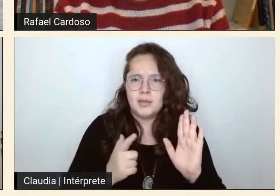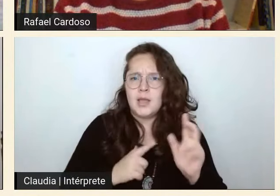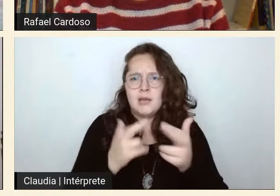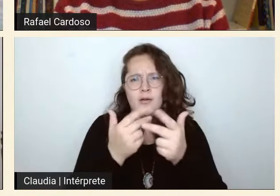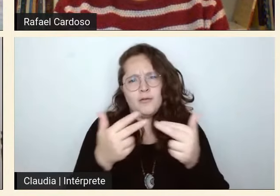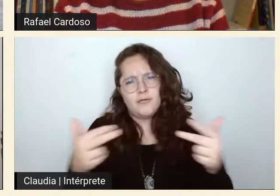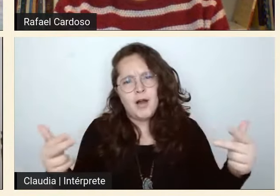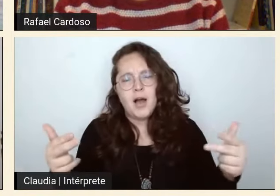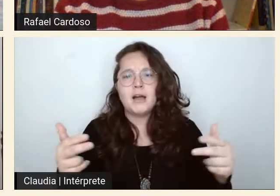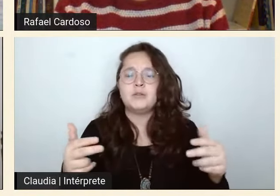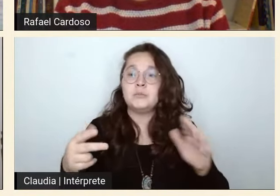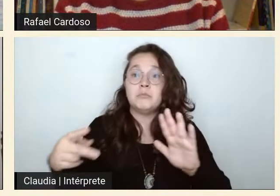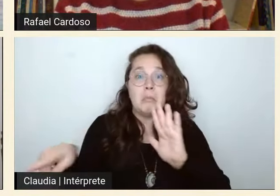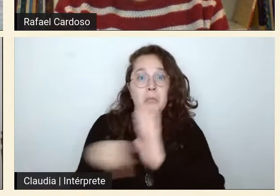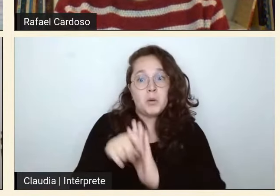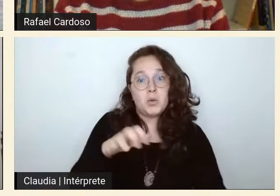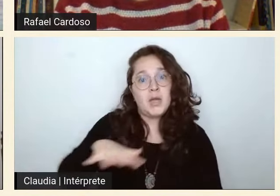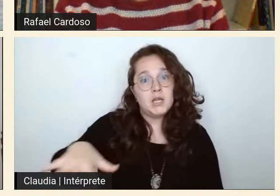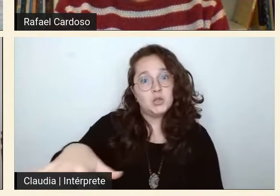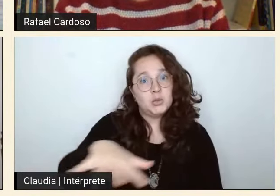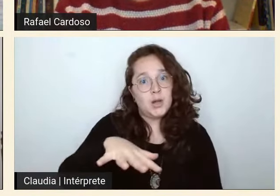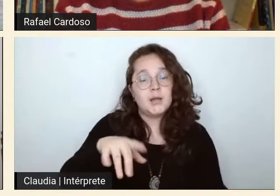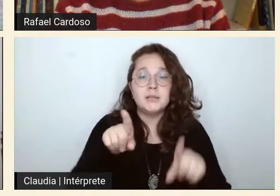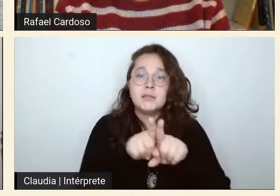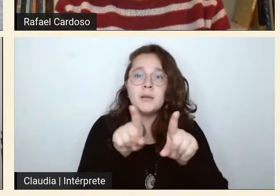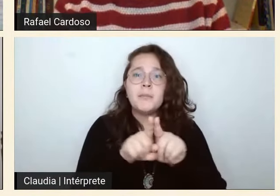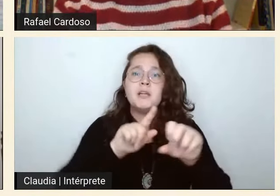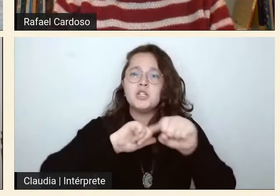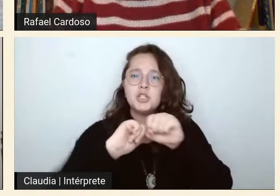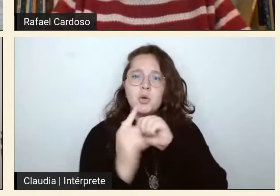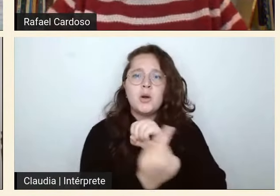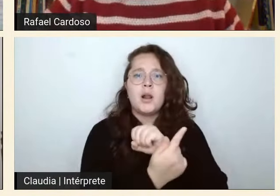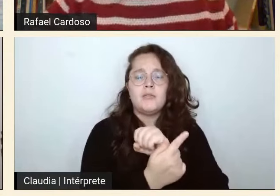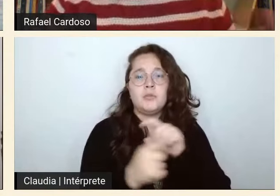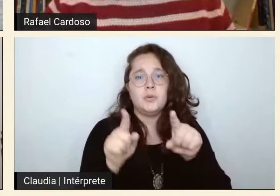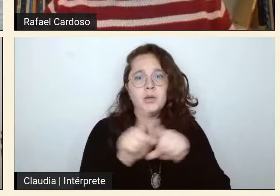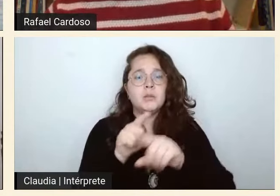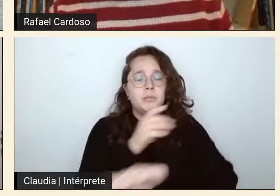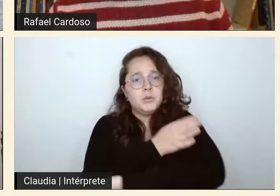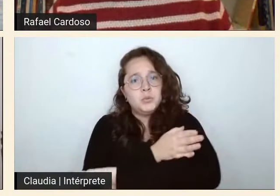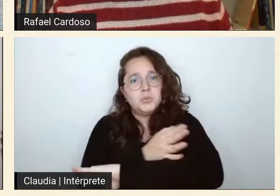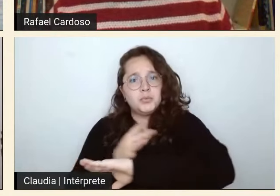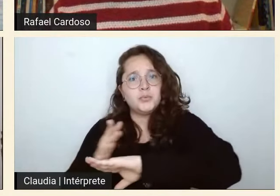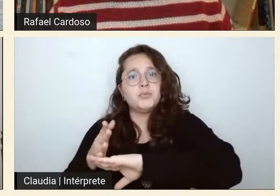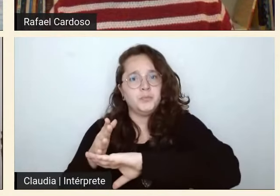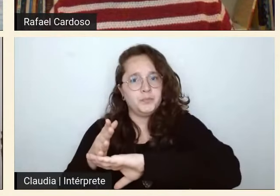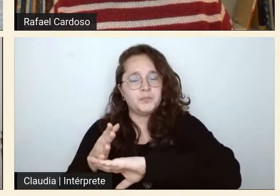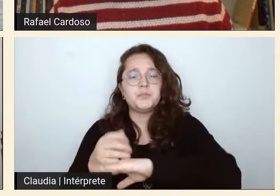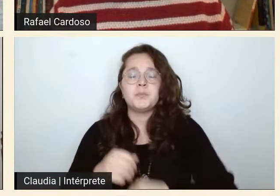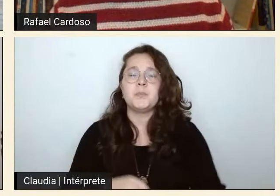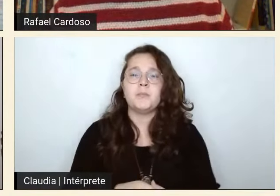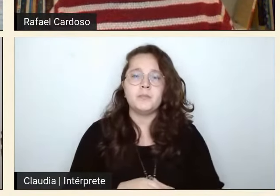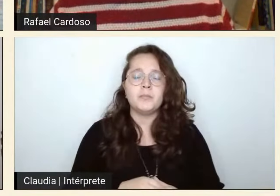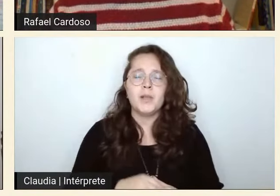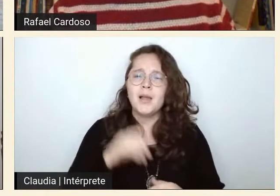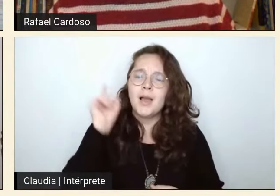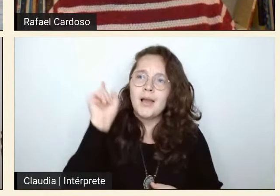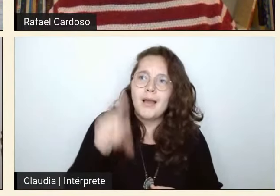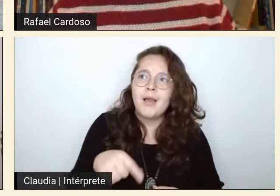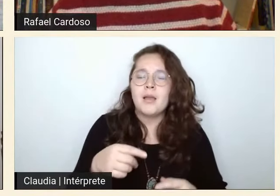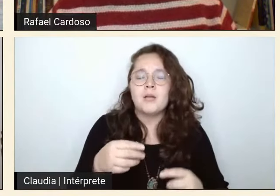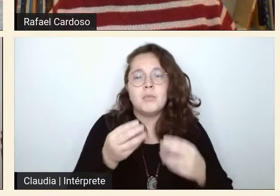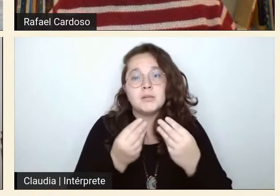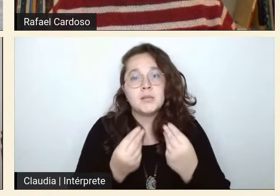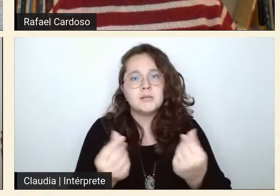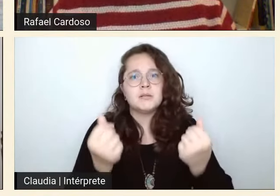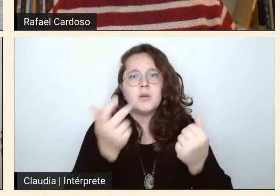regionais, em termos de geográficos e temporais também. É uma sucessão de processos